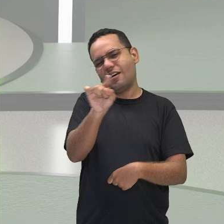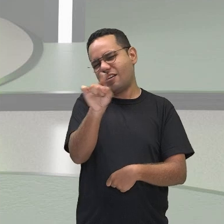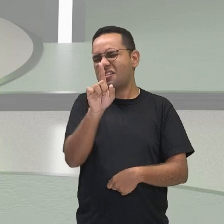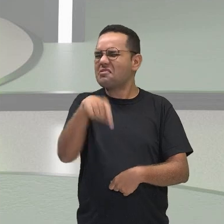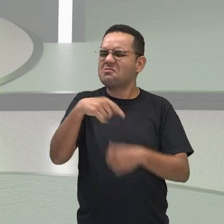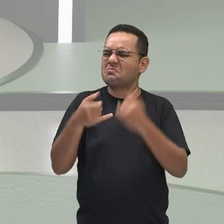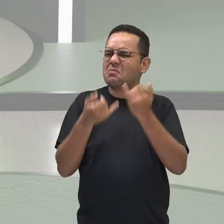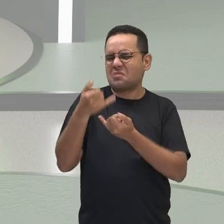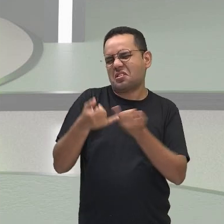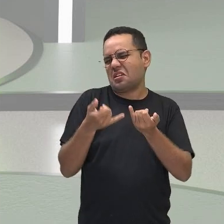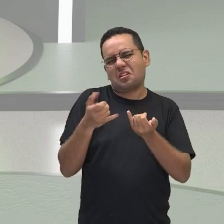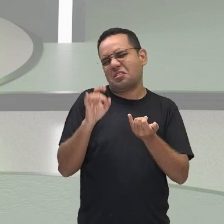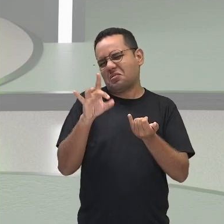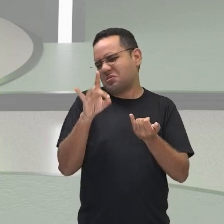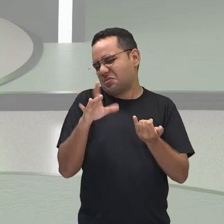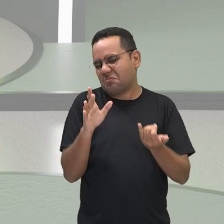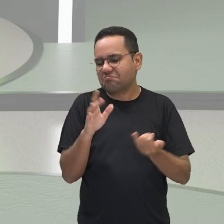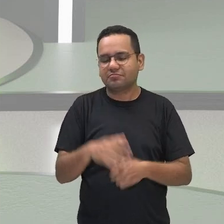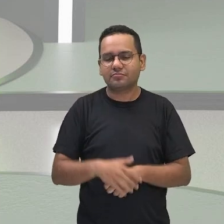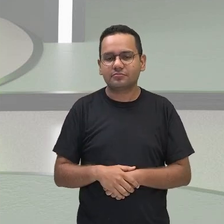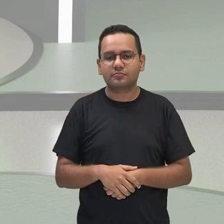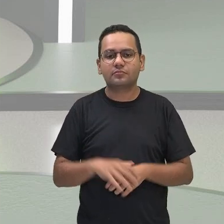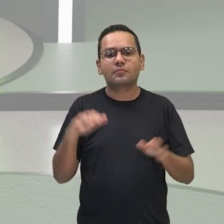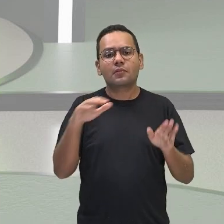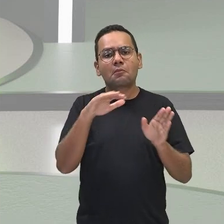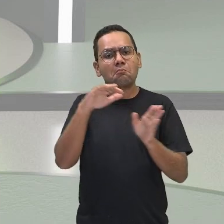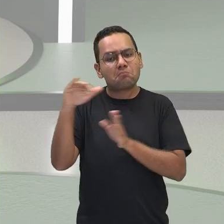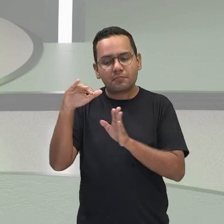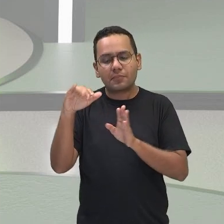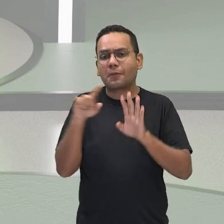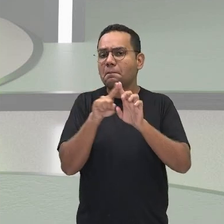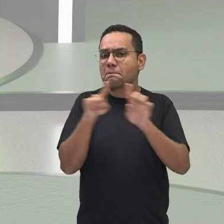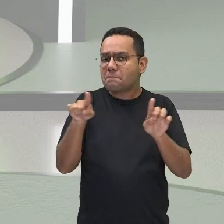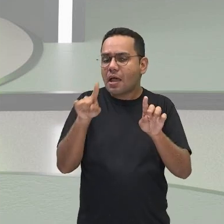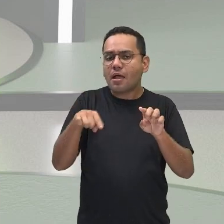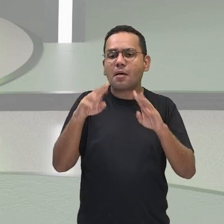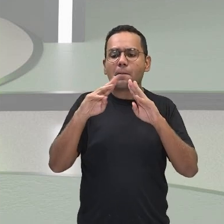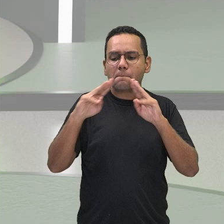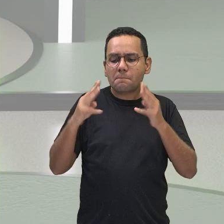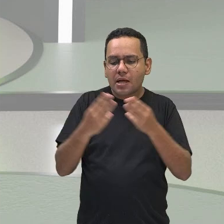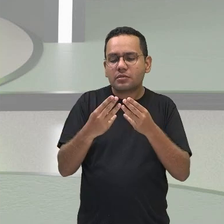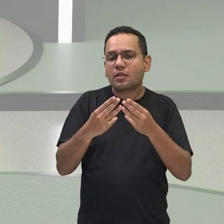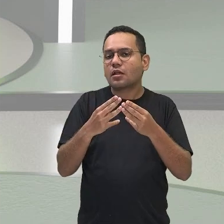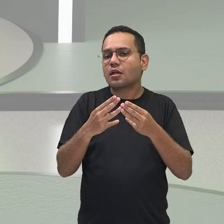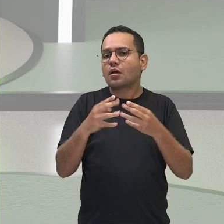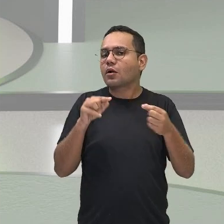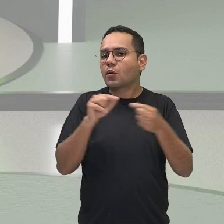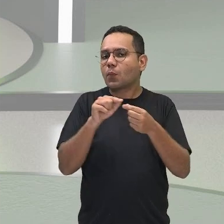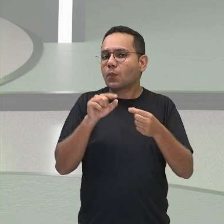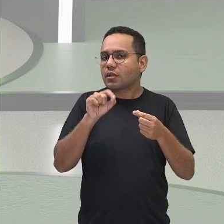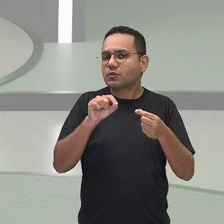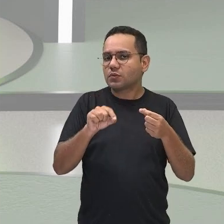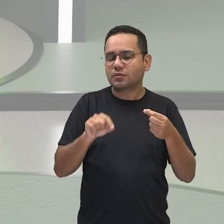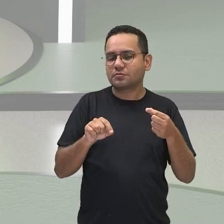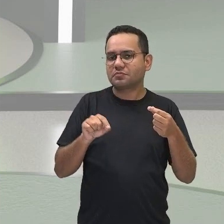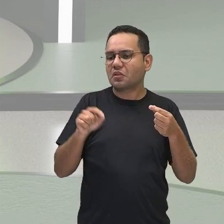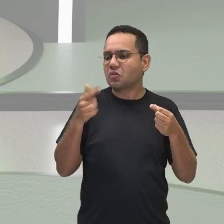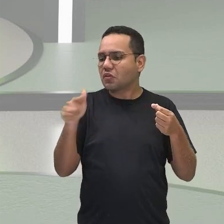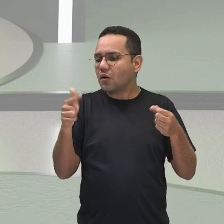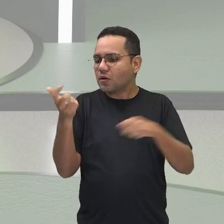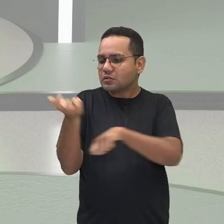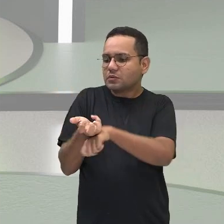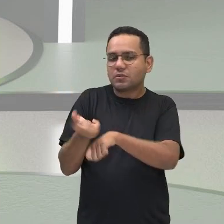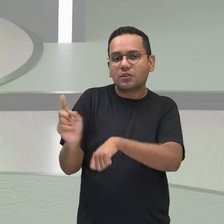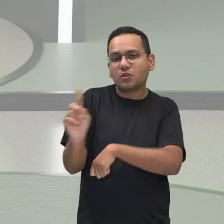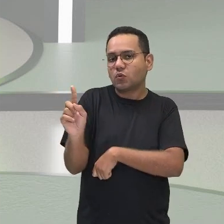faz aqui de forma introdutória, mas a matéria que eu vou falar para vocês não tem a ver com as disciplinas que a gente estuda na escola, como